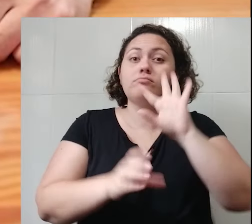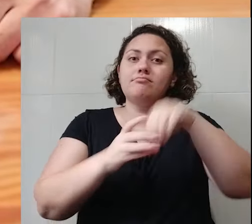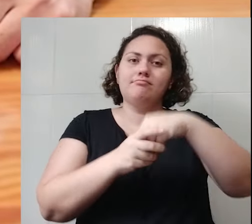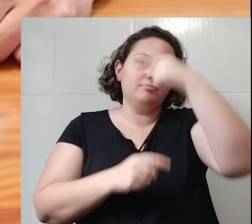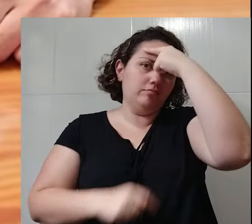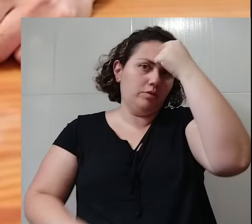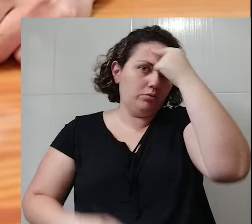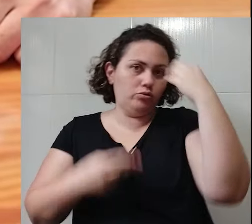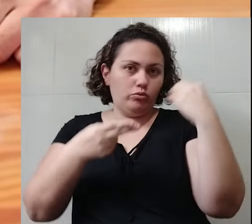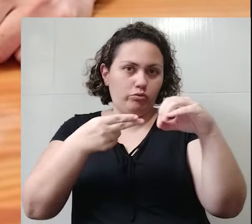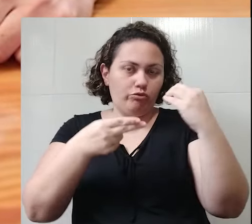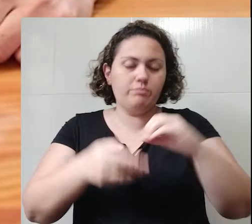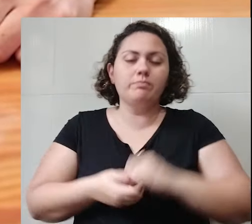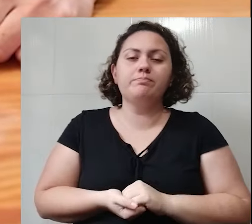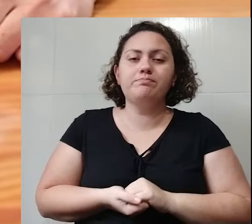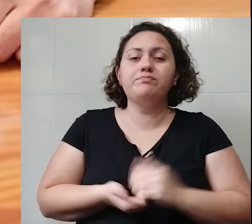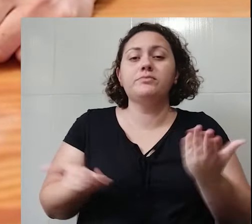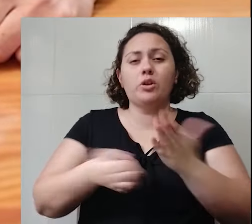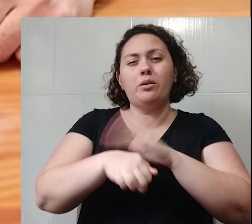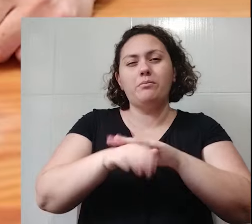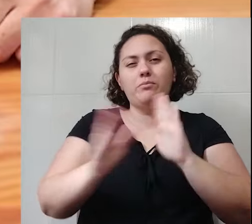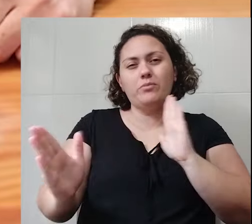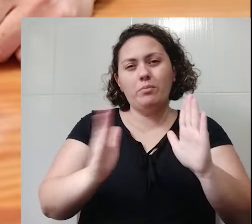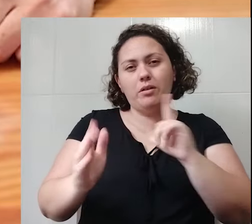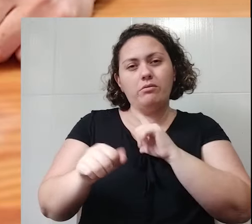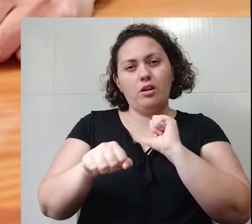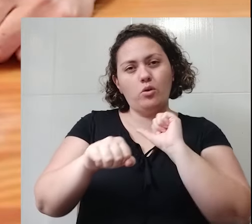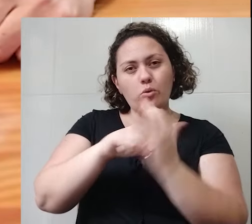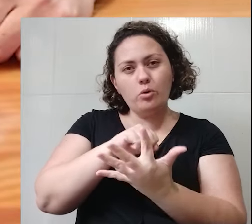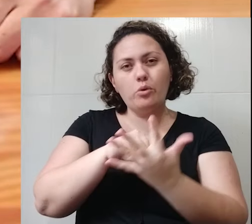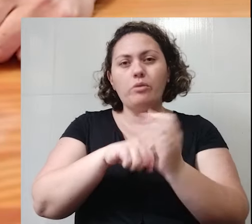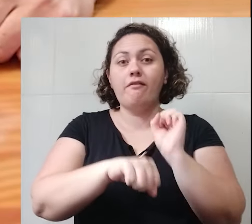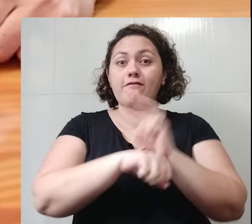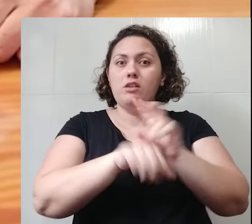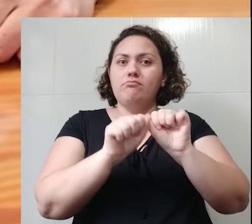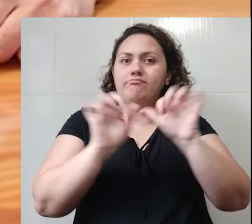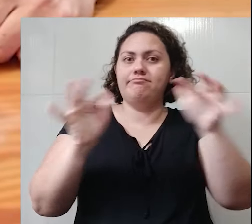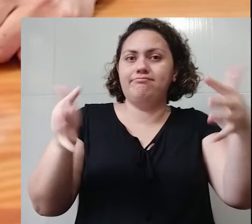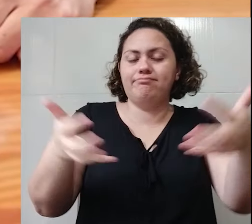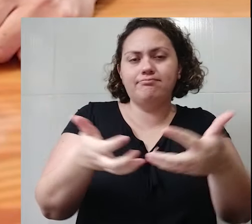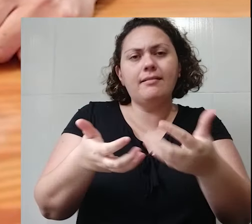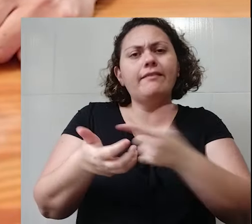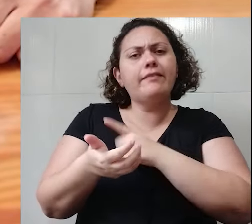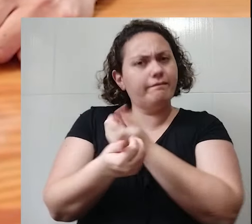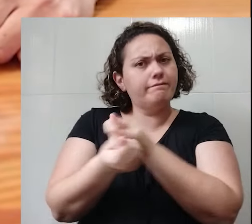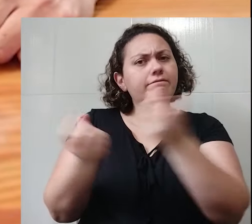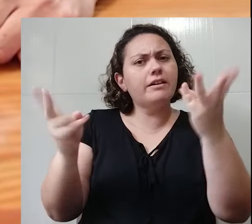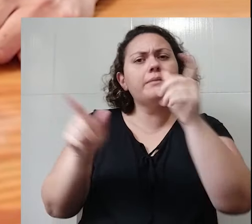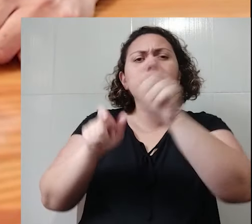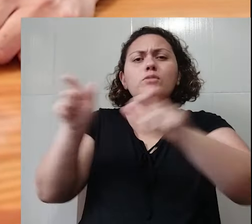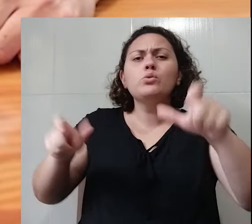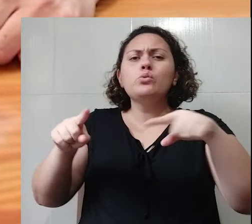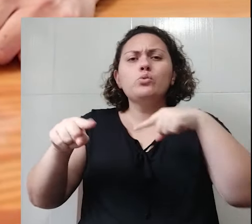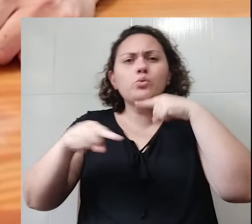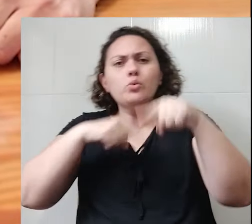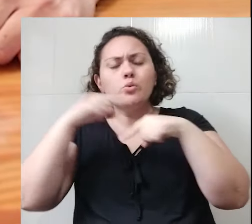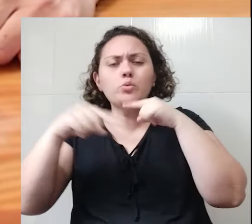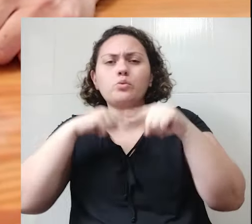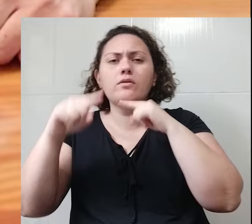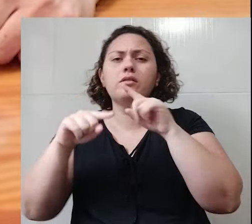UFSCar. Com relação então a esse período de coronavírus, de pandemia que estamos vivendo no momento, muitas pessoas têm